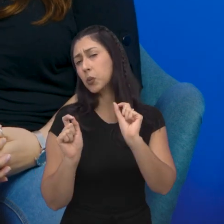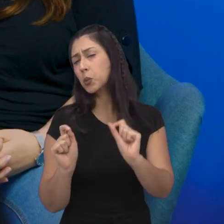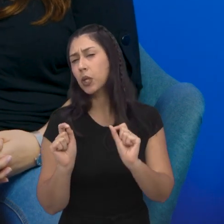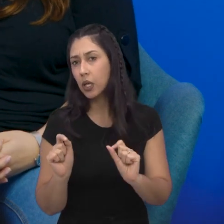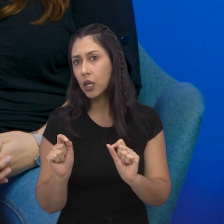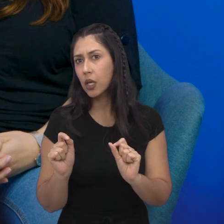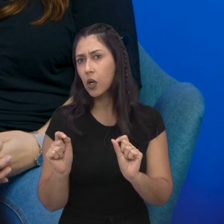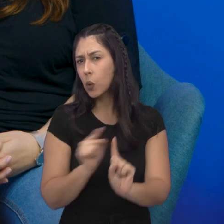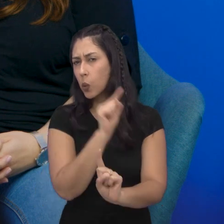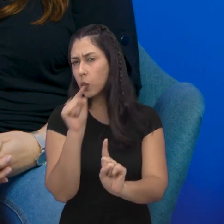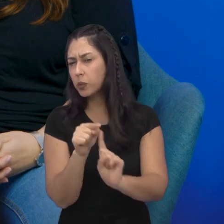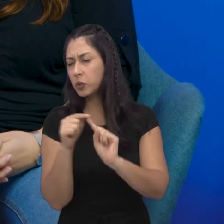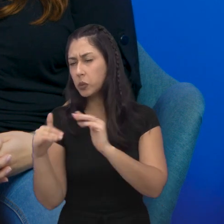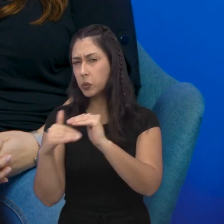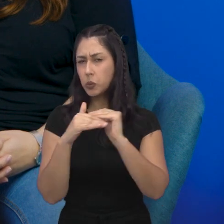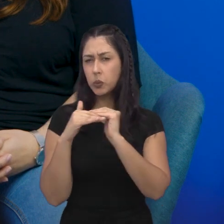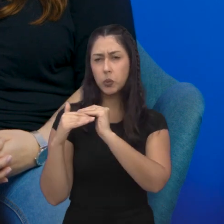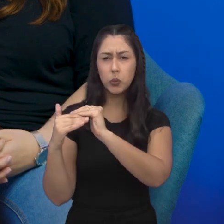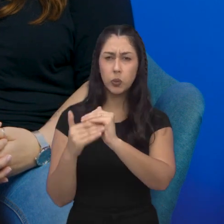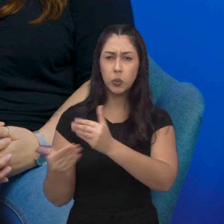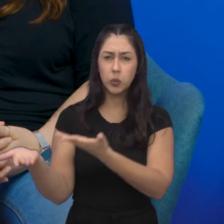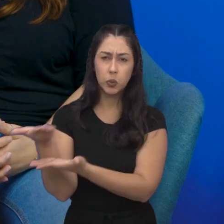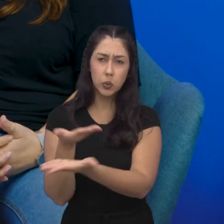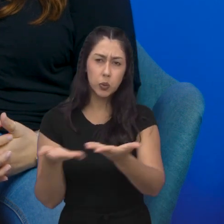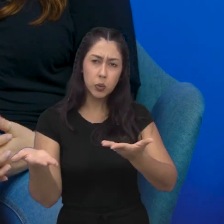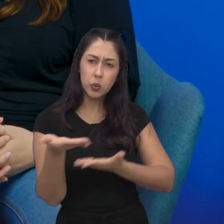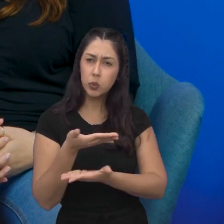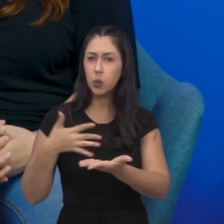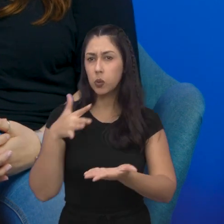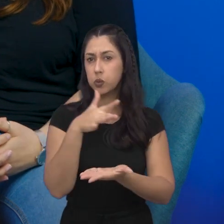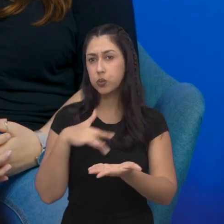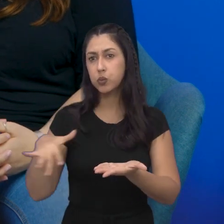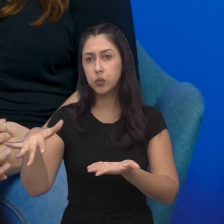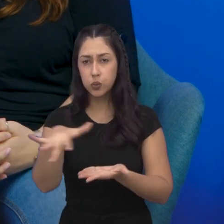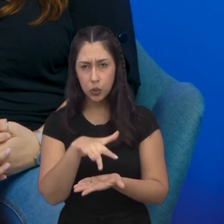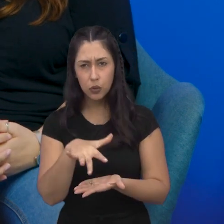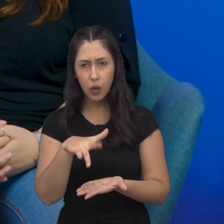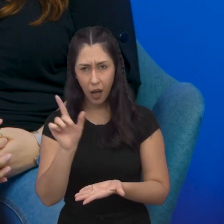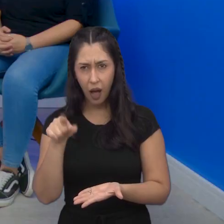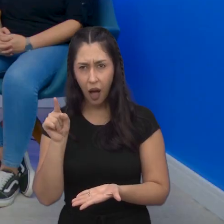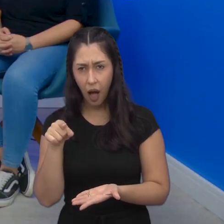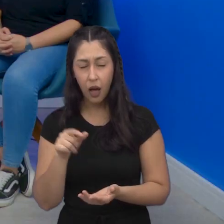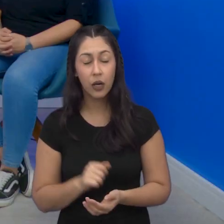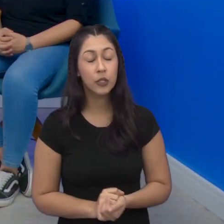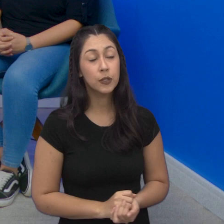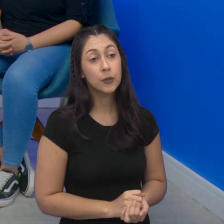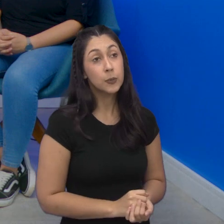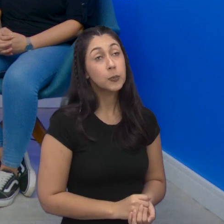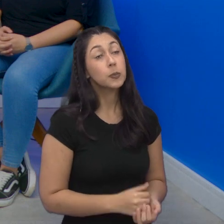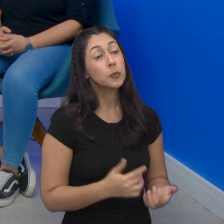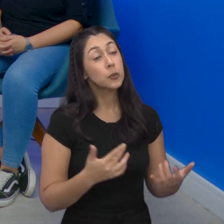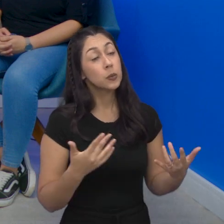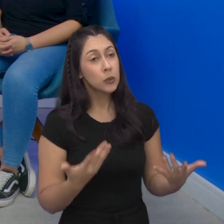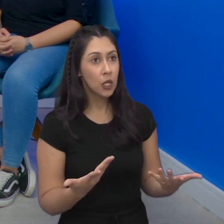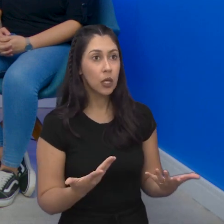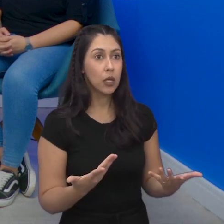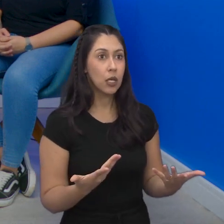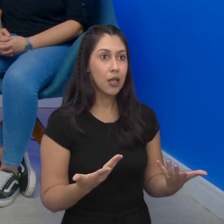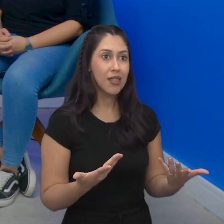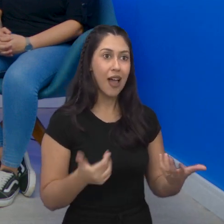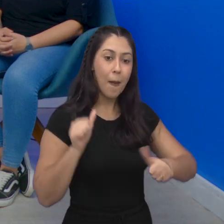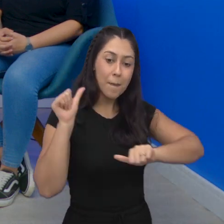para que haja uma igualdade, de alguma forma, entre os membros participantes, algo nesse tipo? Você gera